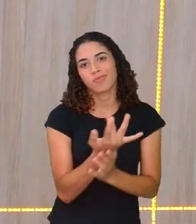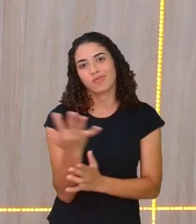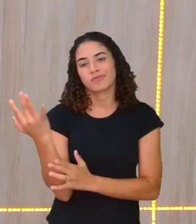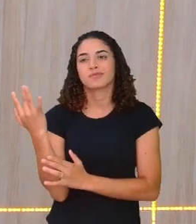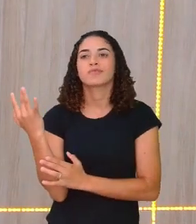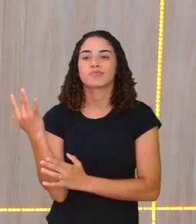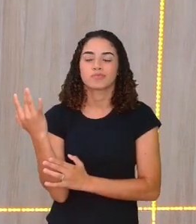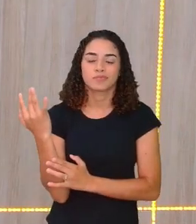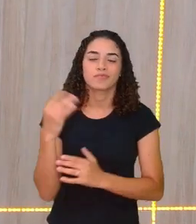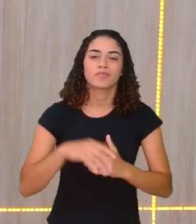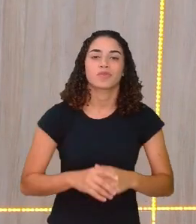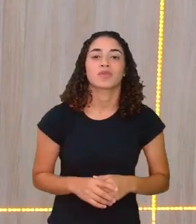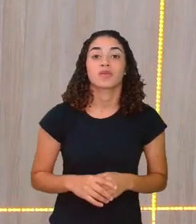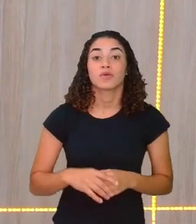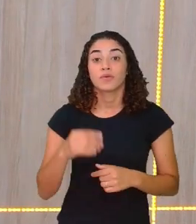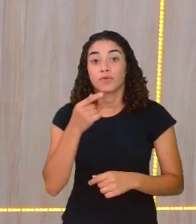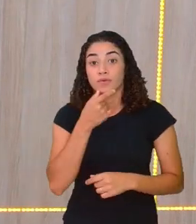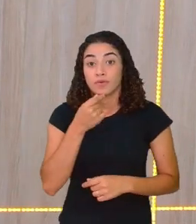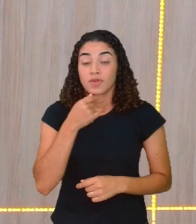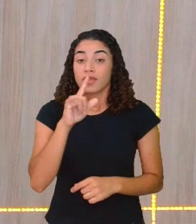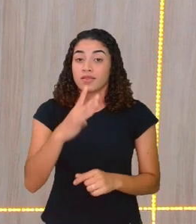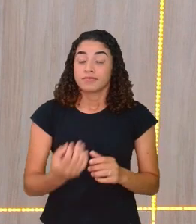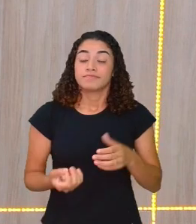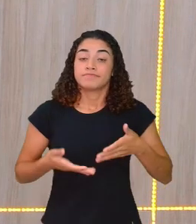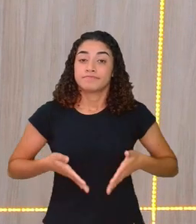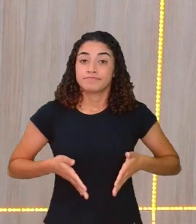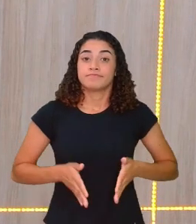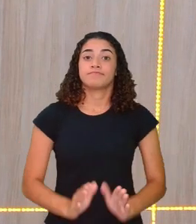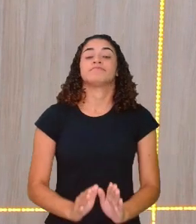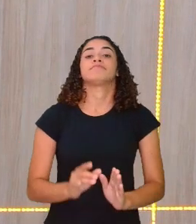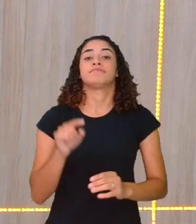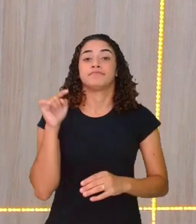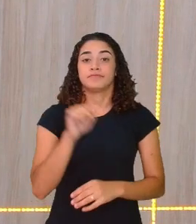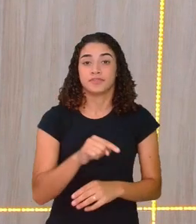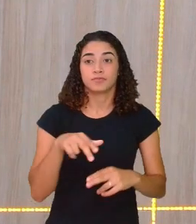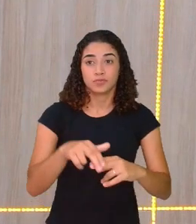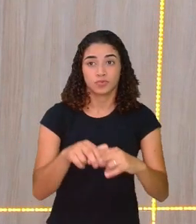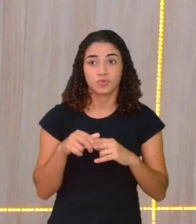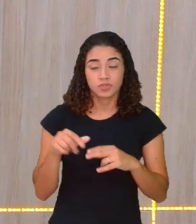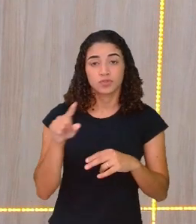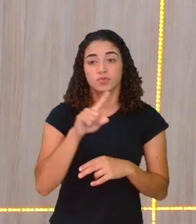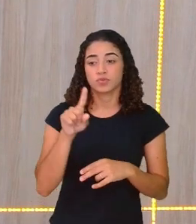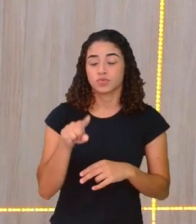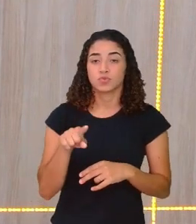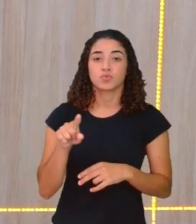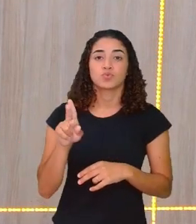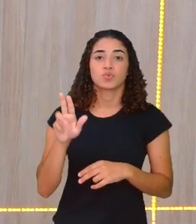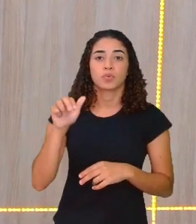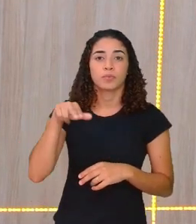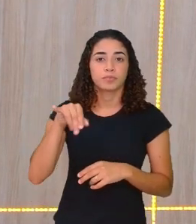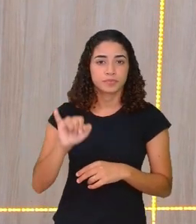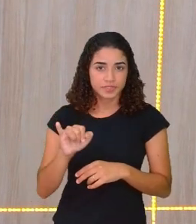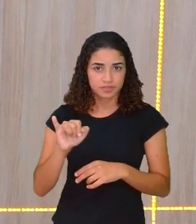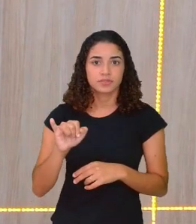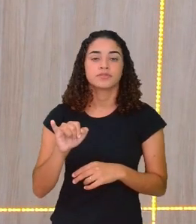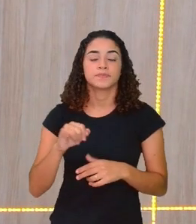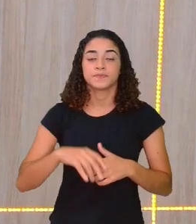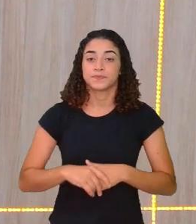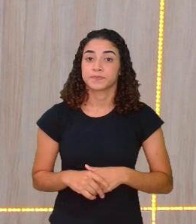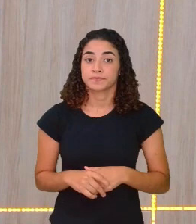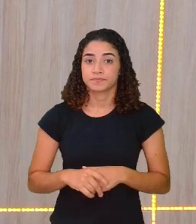Palmares. Zumbi nasceu nessa comunidade, por isso Zumbi dos Palmares, referente aí ao